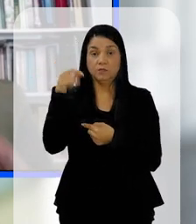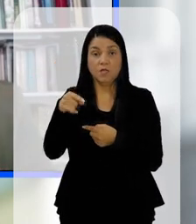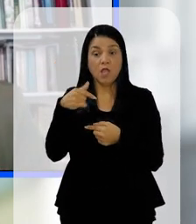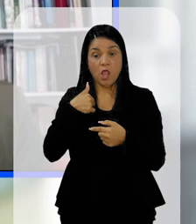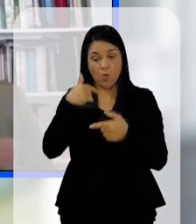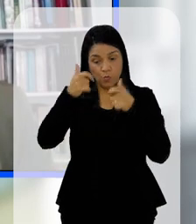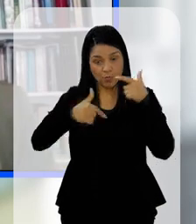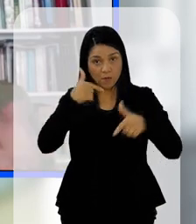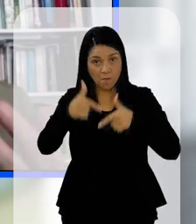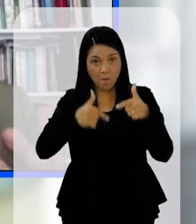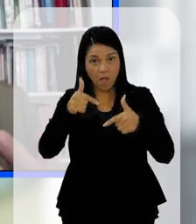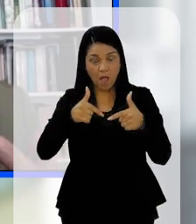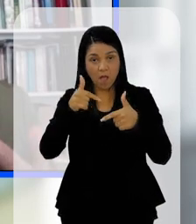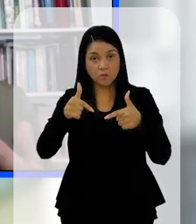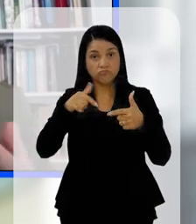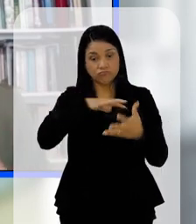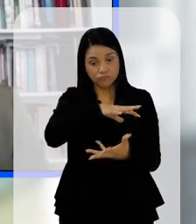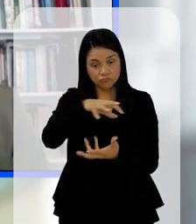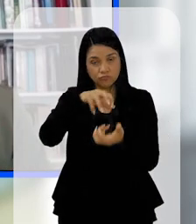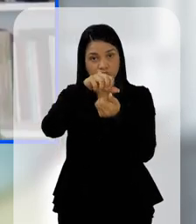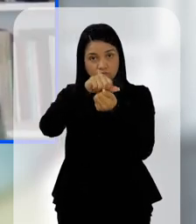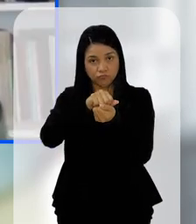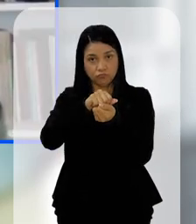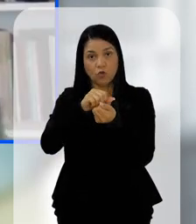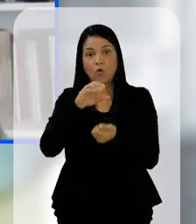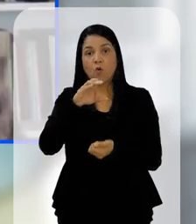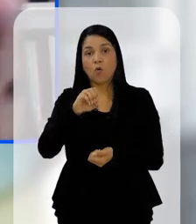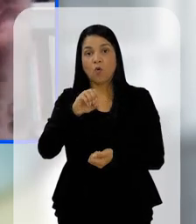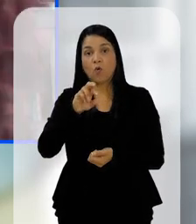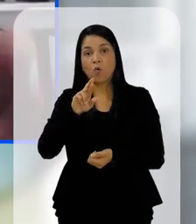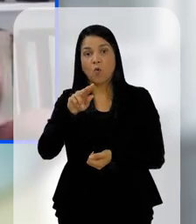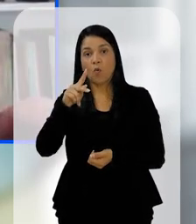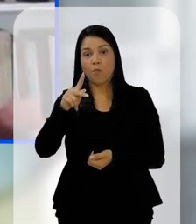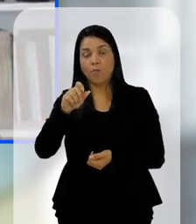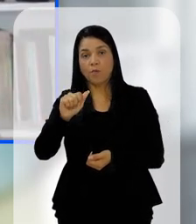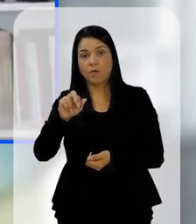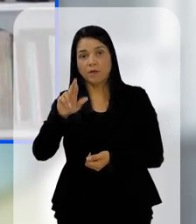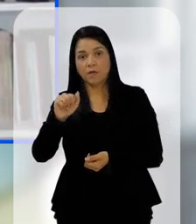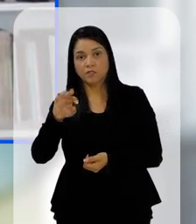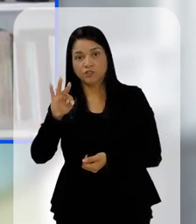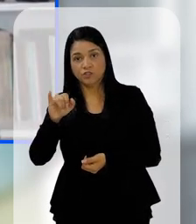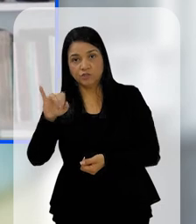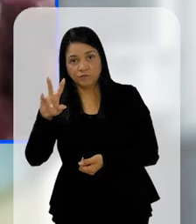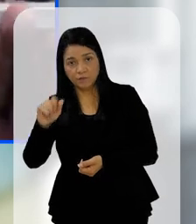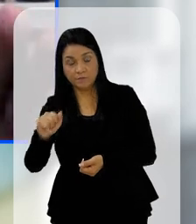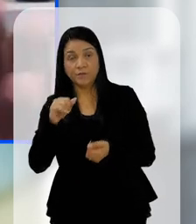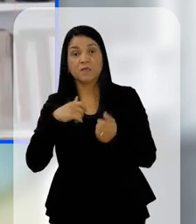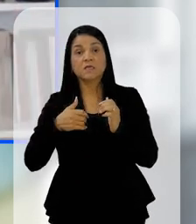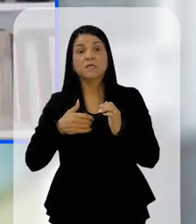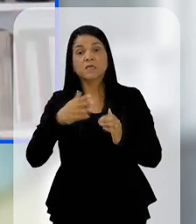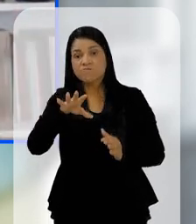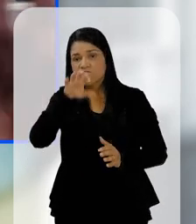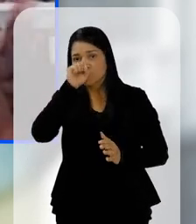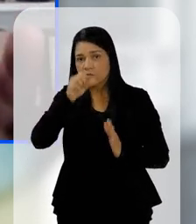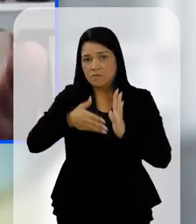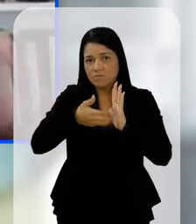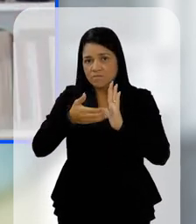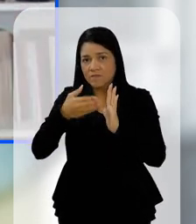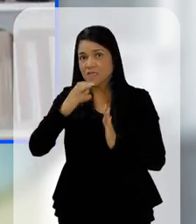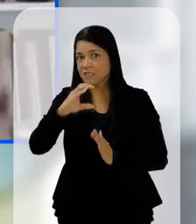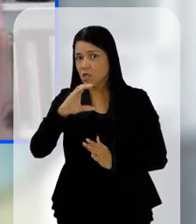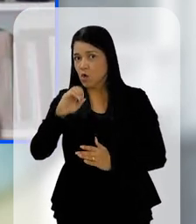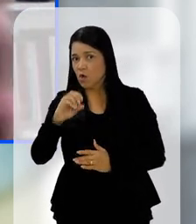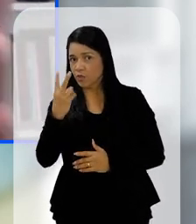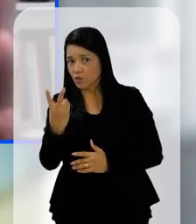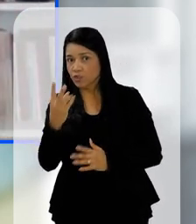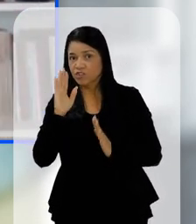eu trabalho com sustentabilidade corporativa e descarbonização está na agenda das empresas,